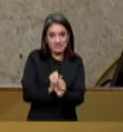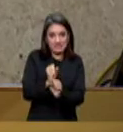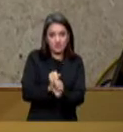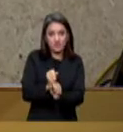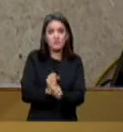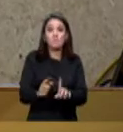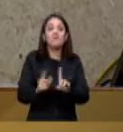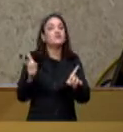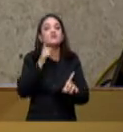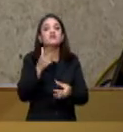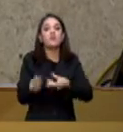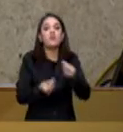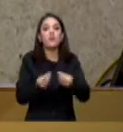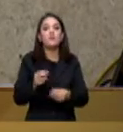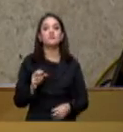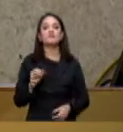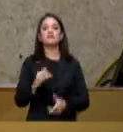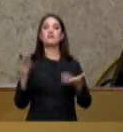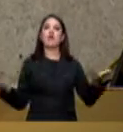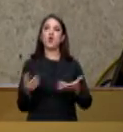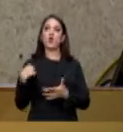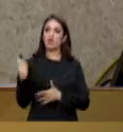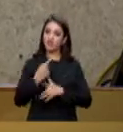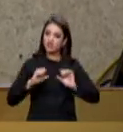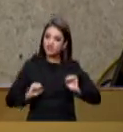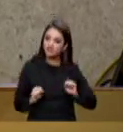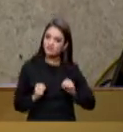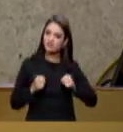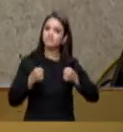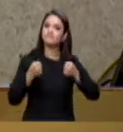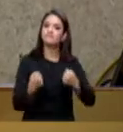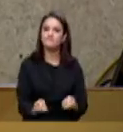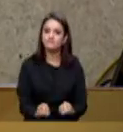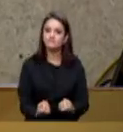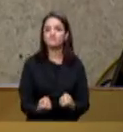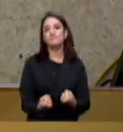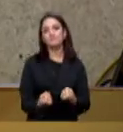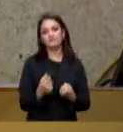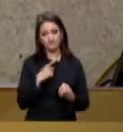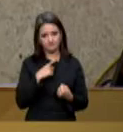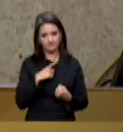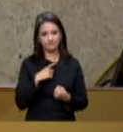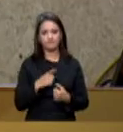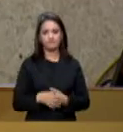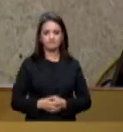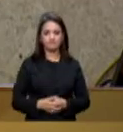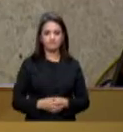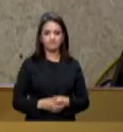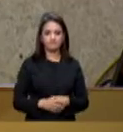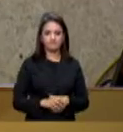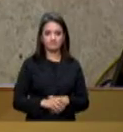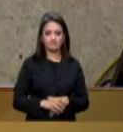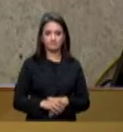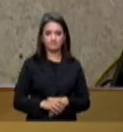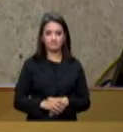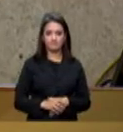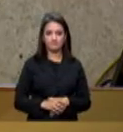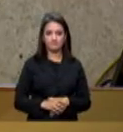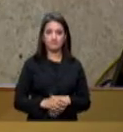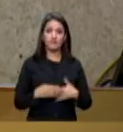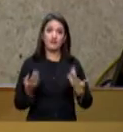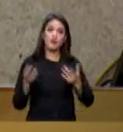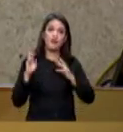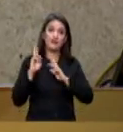montante se nós tomarmos esforços privados e públicos. A expectativa é